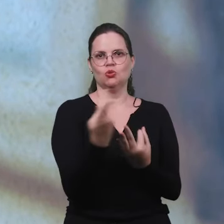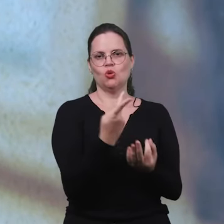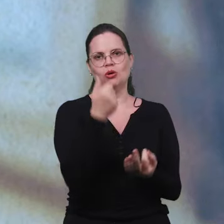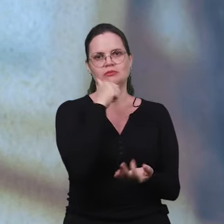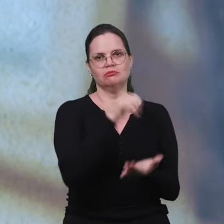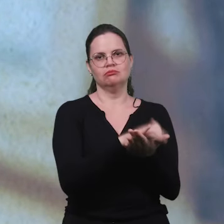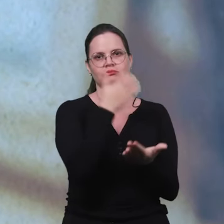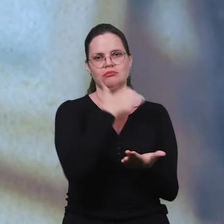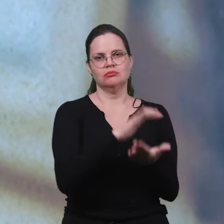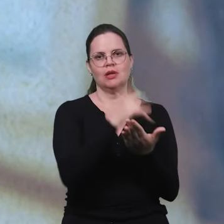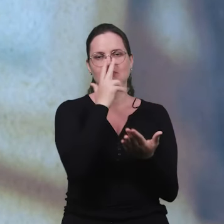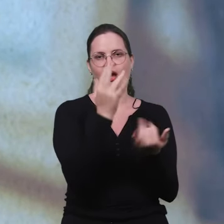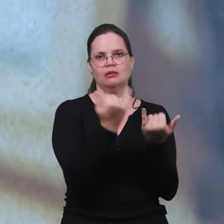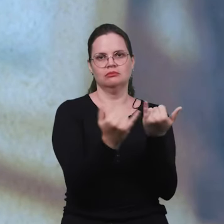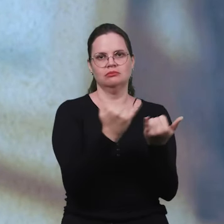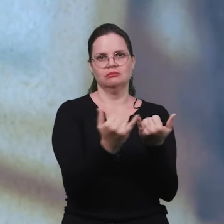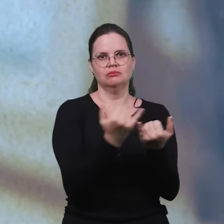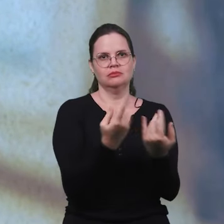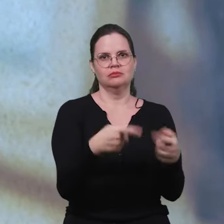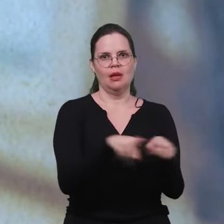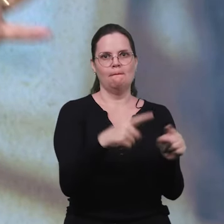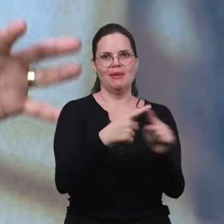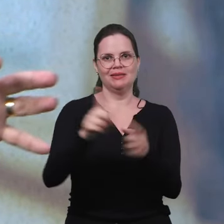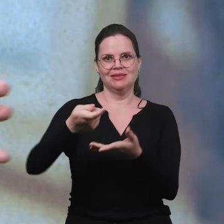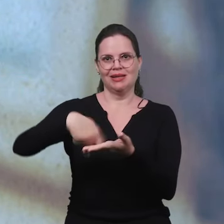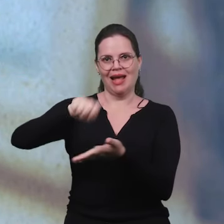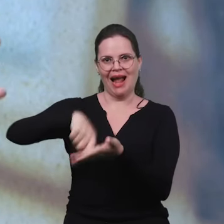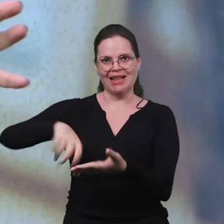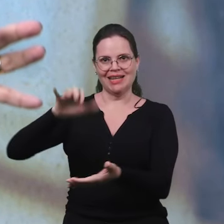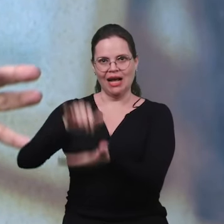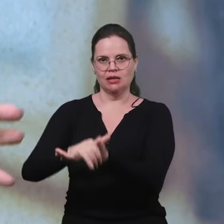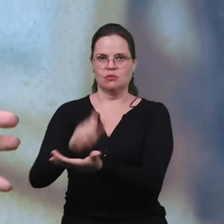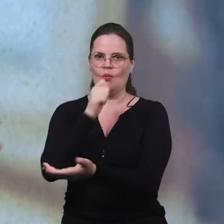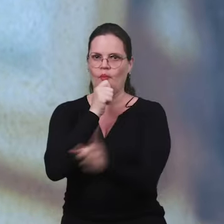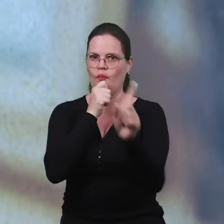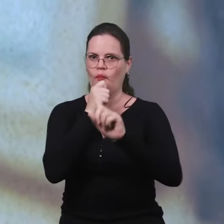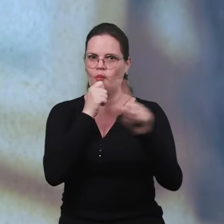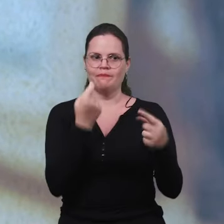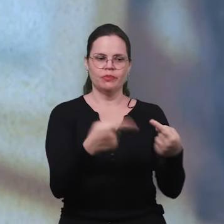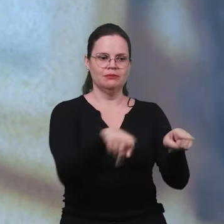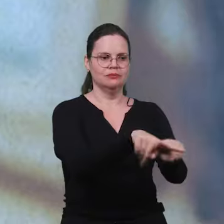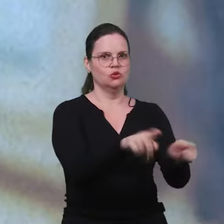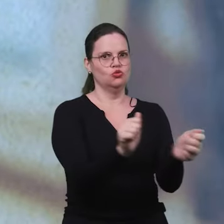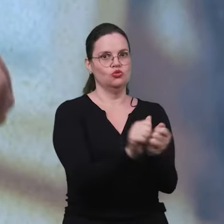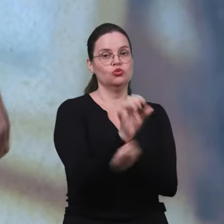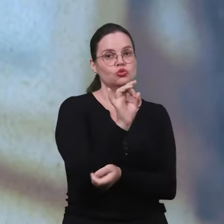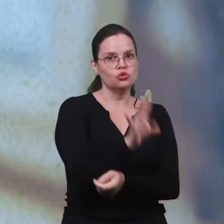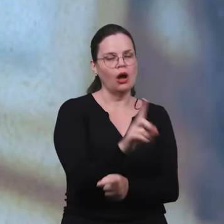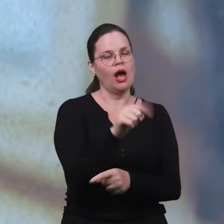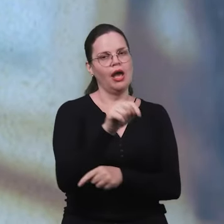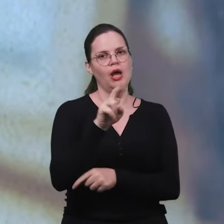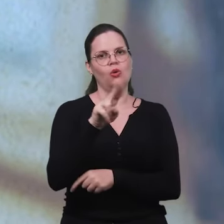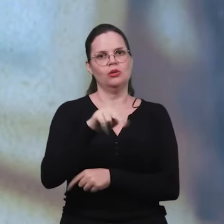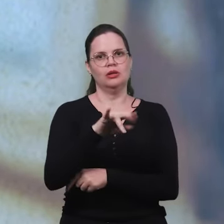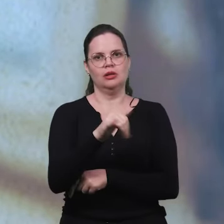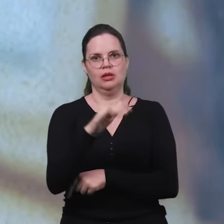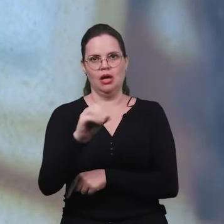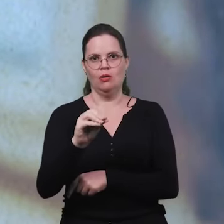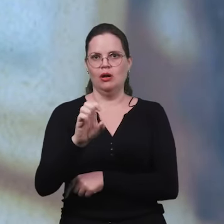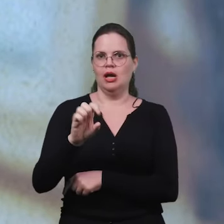mulher, e não formalizam, né? Então nasceu assim a união estável, mas hoje em dia tem